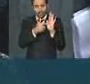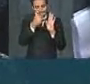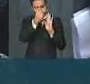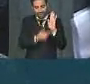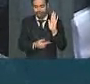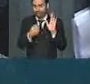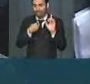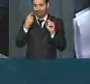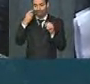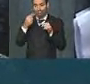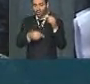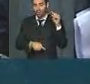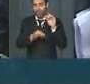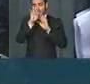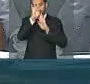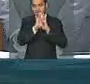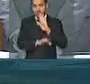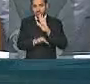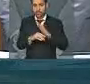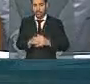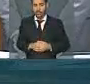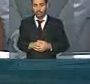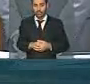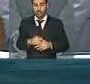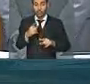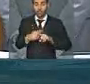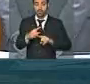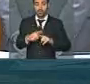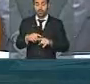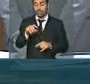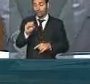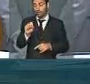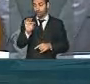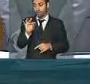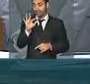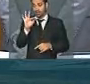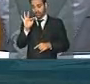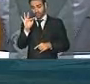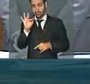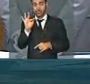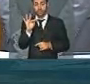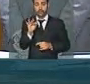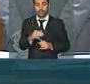possível votar com esse texto. É que o Supremo entendeu que